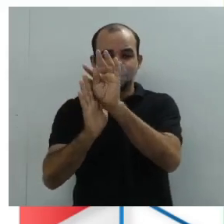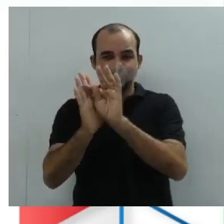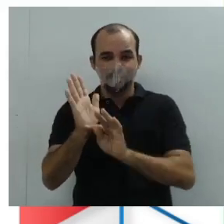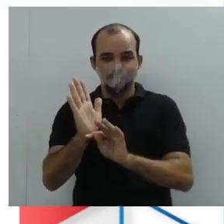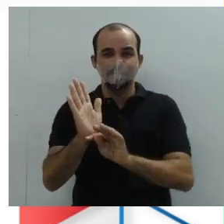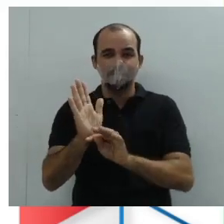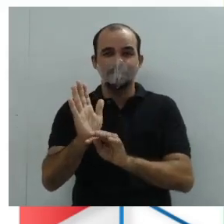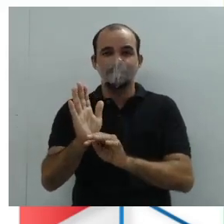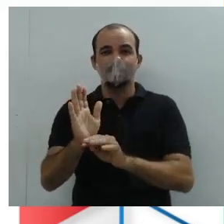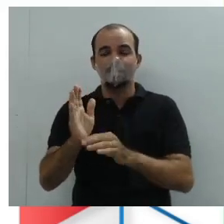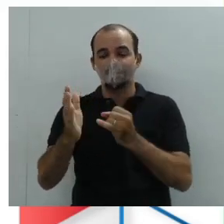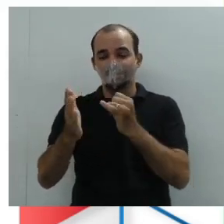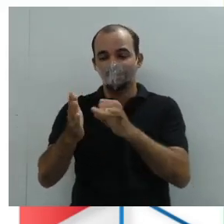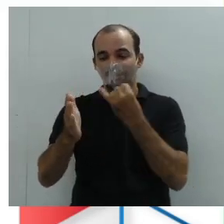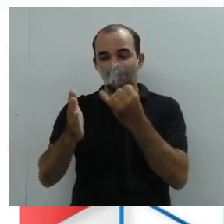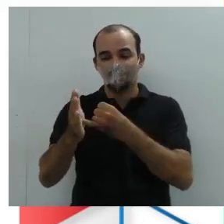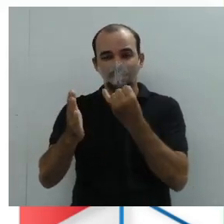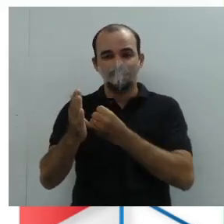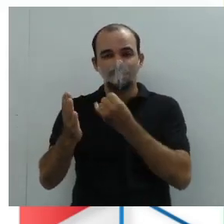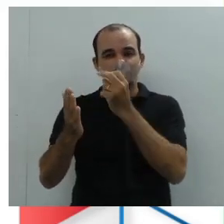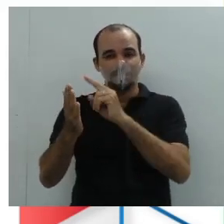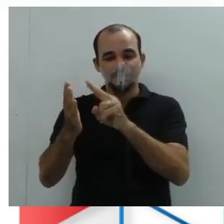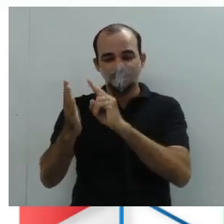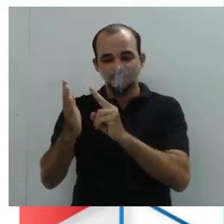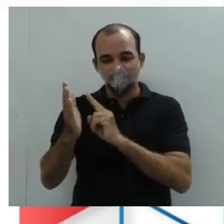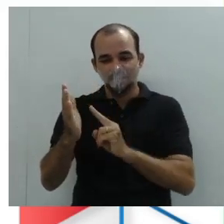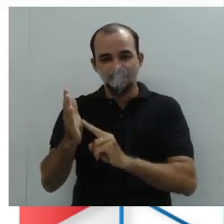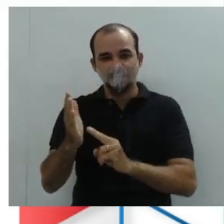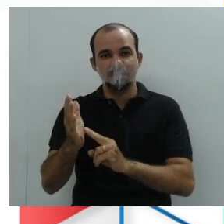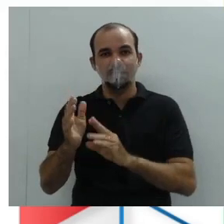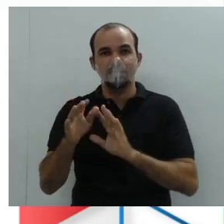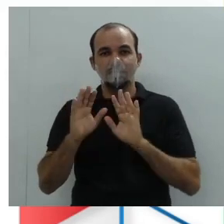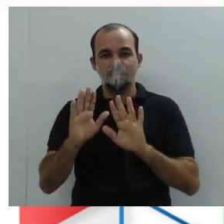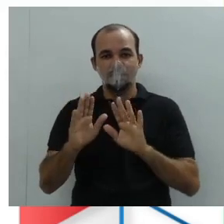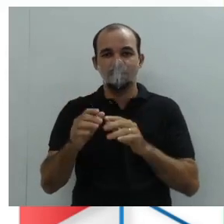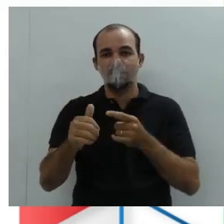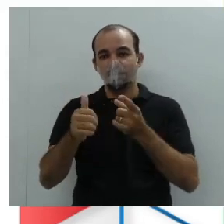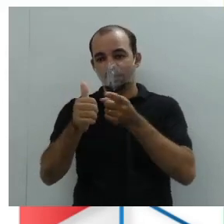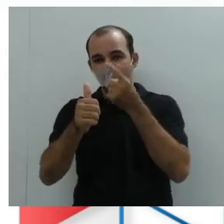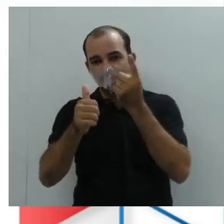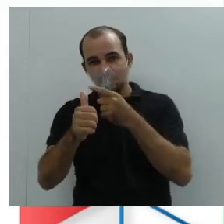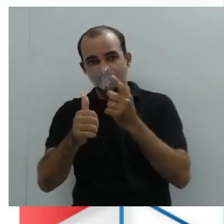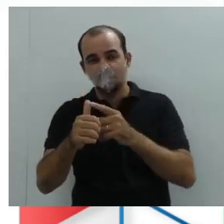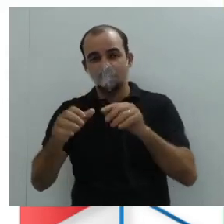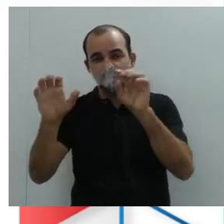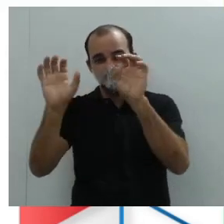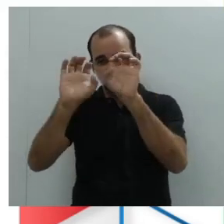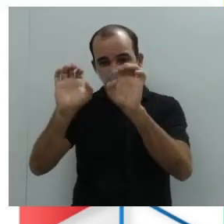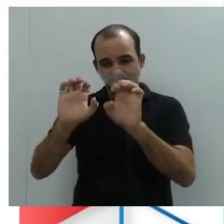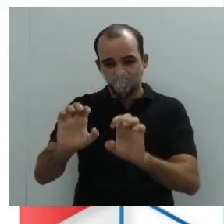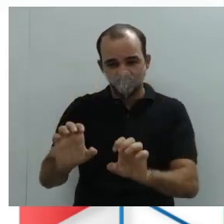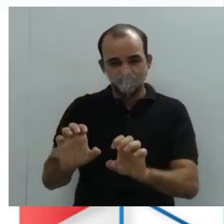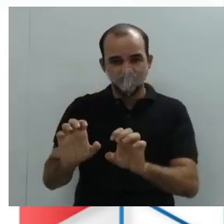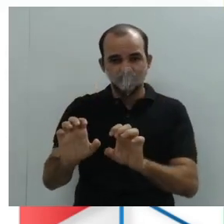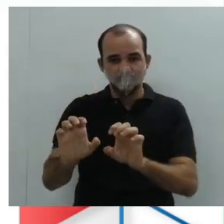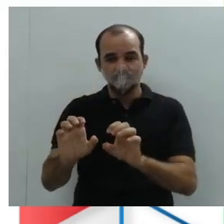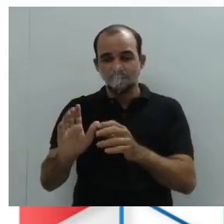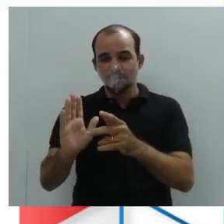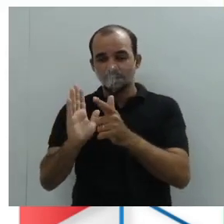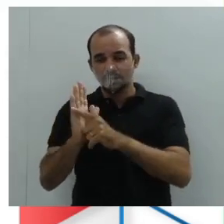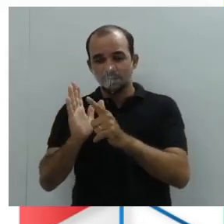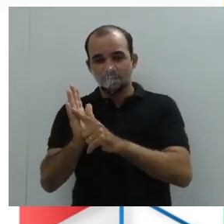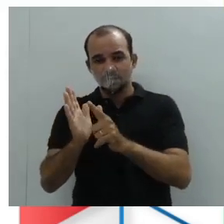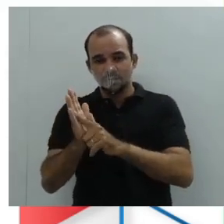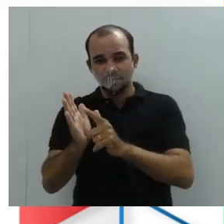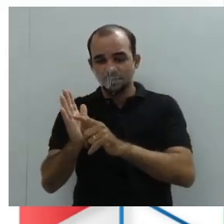Estrutura da reivindicação. Como é que ela vai ser feita? Ela vai ter o vocativo. A quem devemos nos dirigir? O corpo